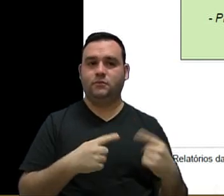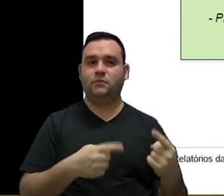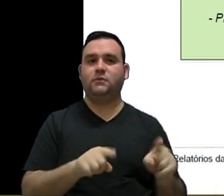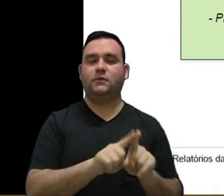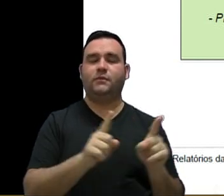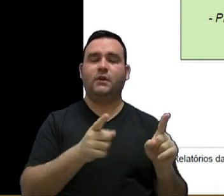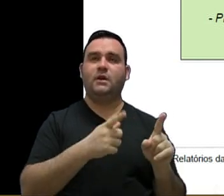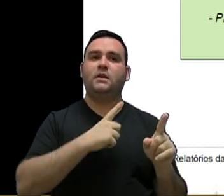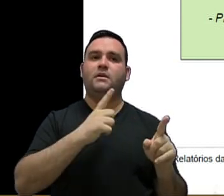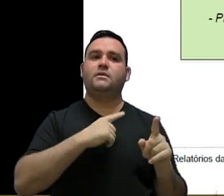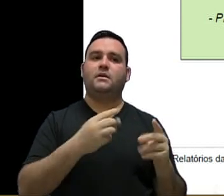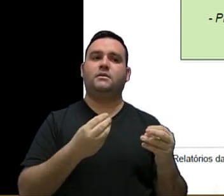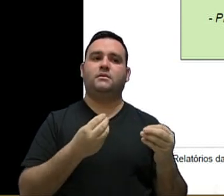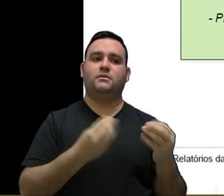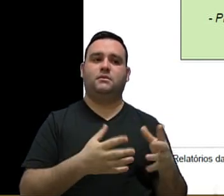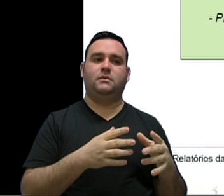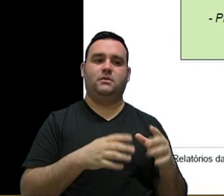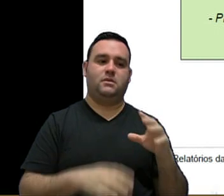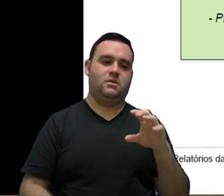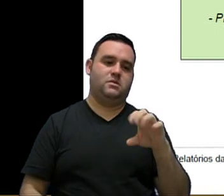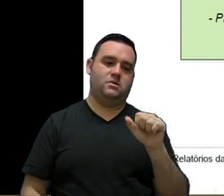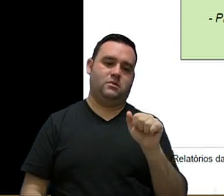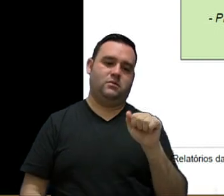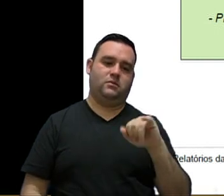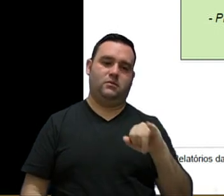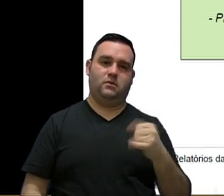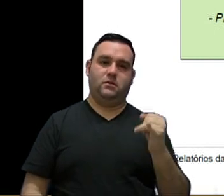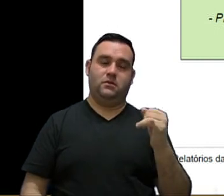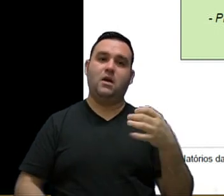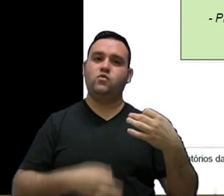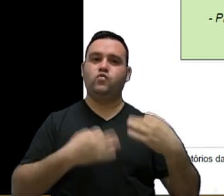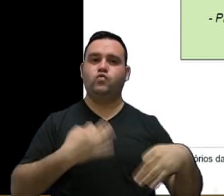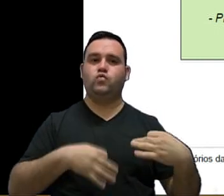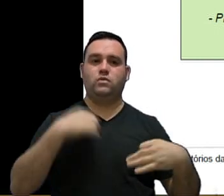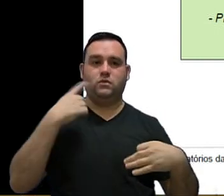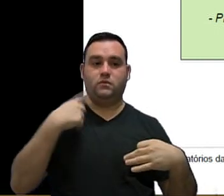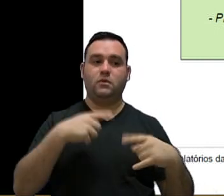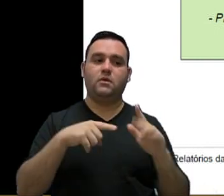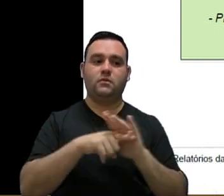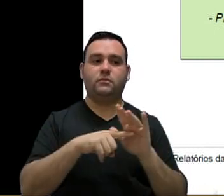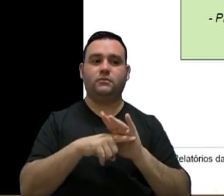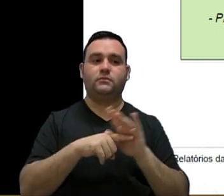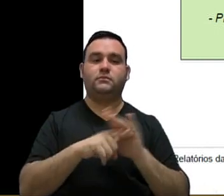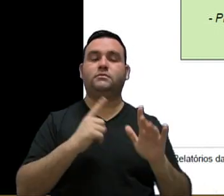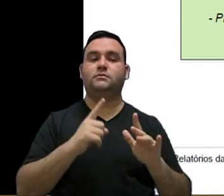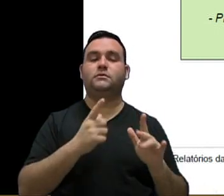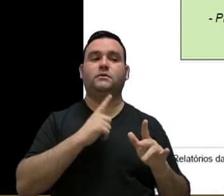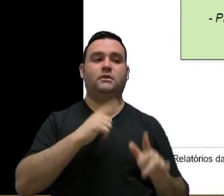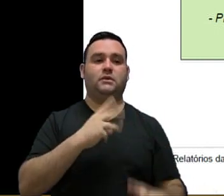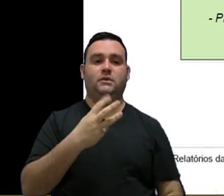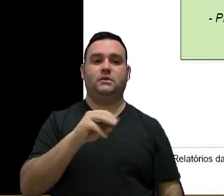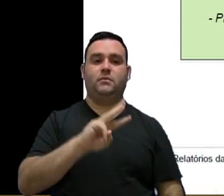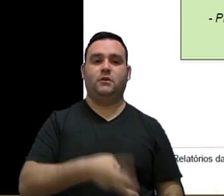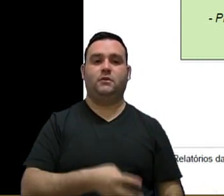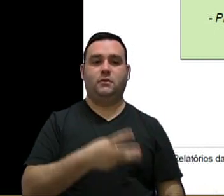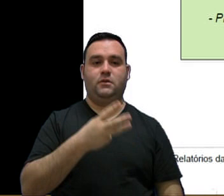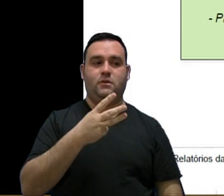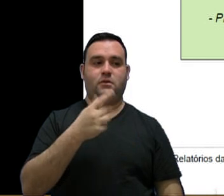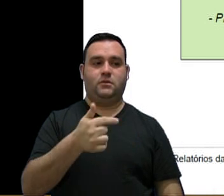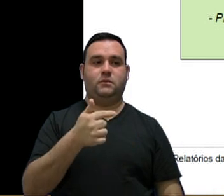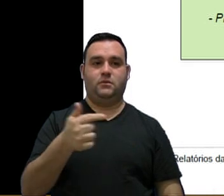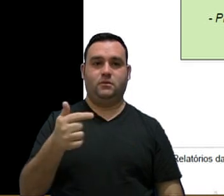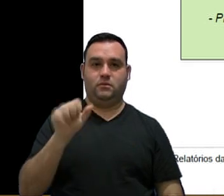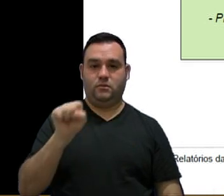e foram encaminhados a sagge já a secretaria de jurídico né para apuração de responsabilidade no valor de 30 milhões e setecentos